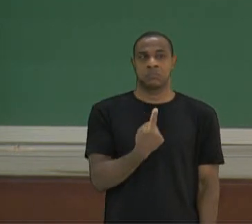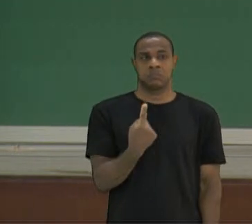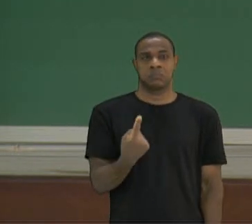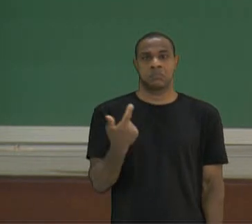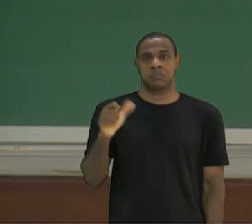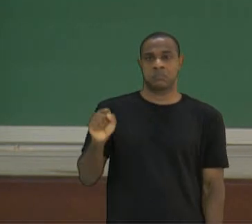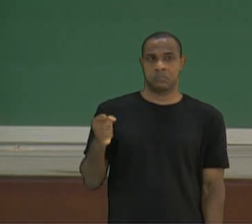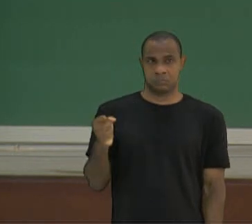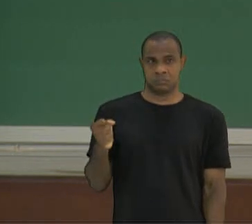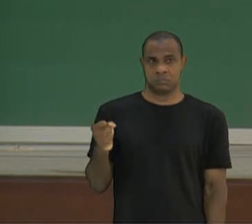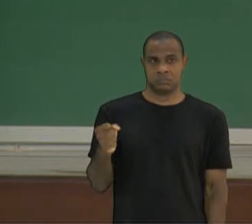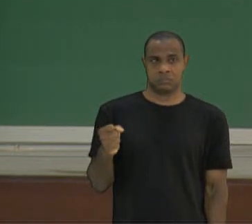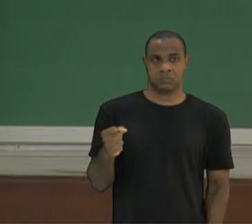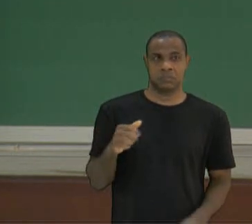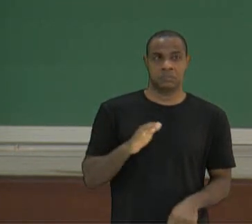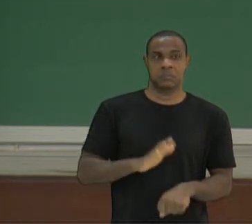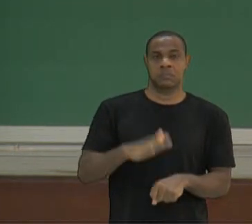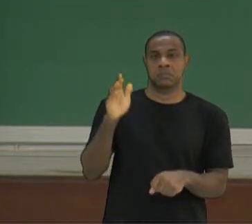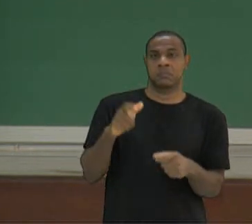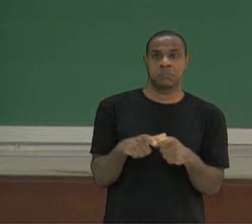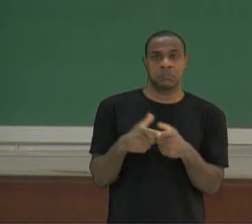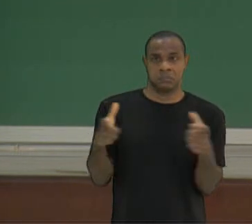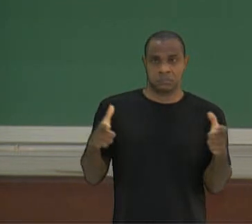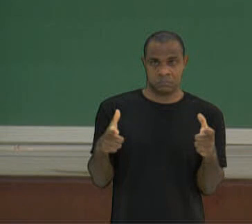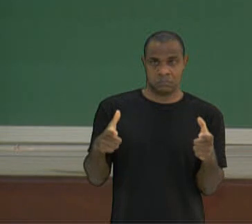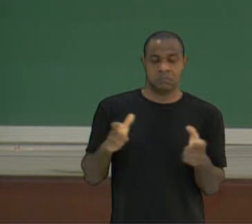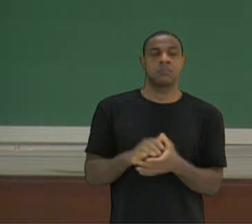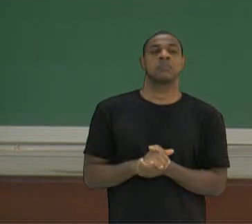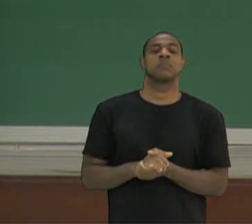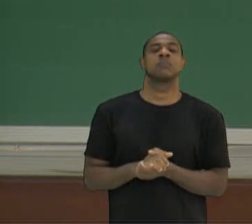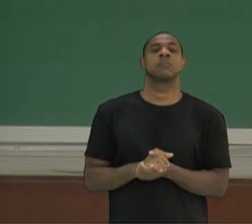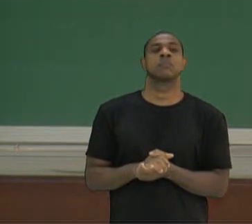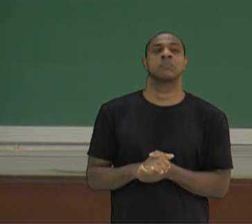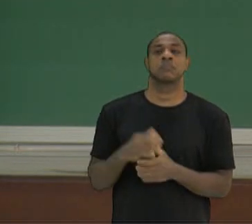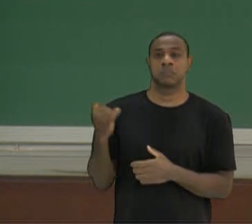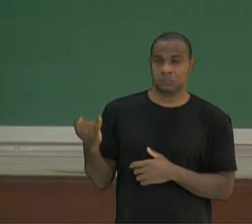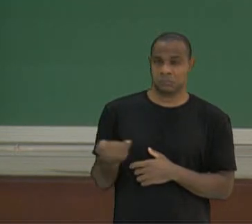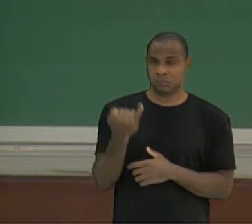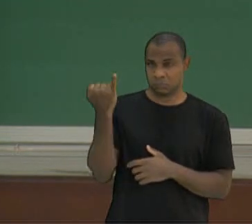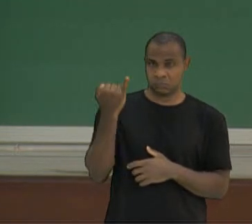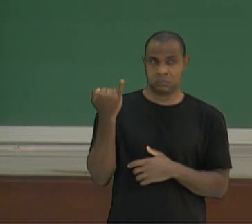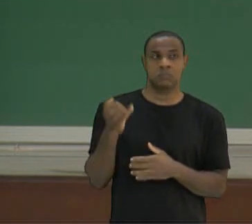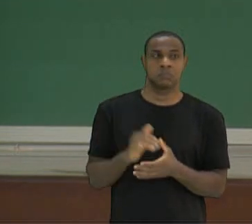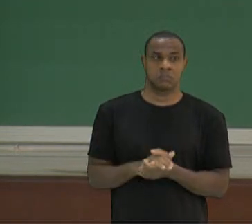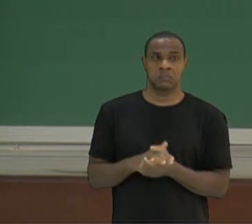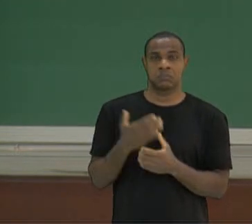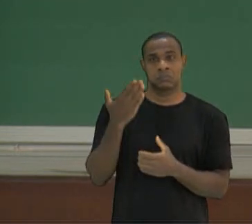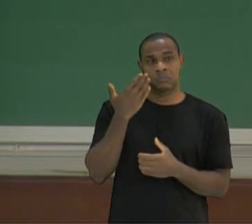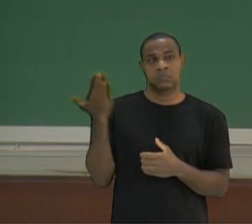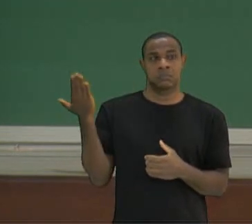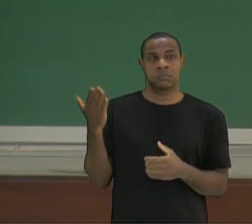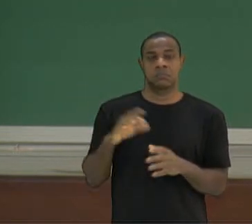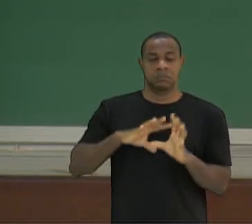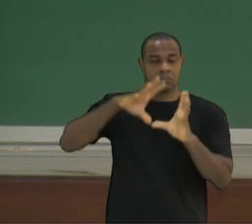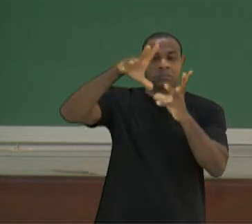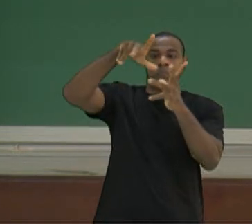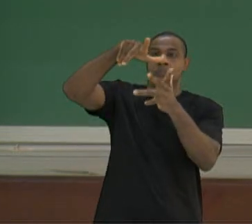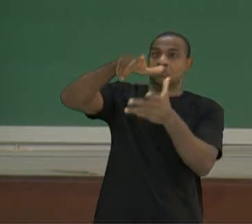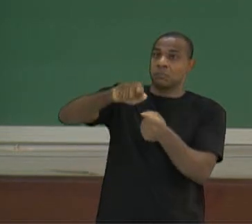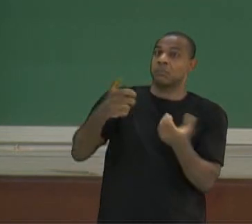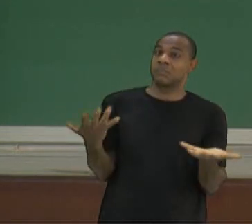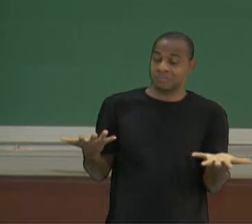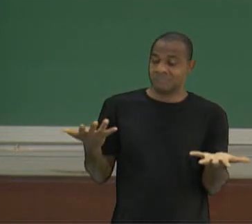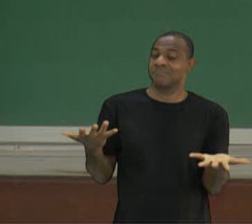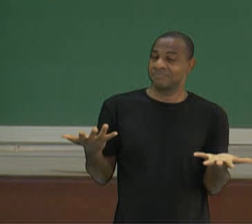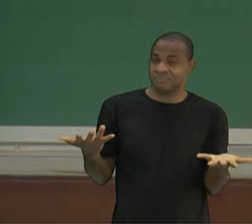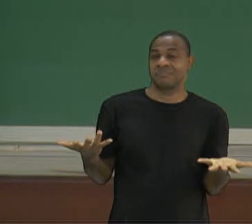120 ali, maiores aglomerações do mundo. Isso é importantíssimo, né? Visto que estamos falando de um planeta